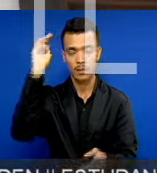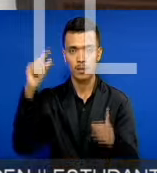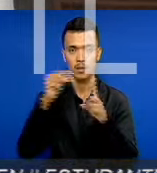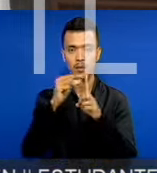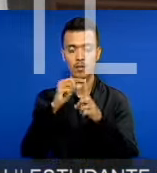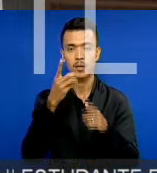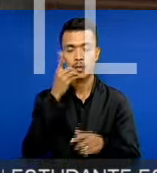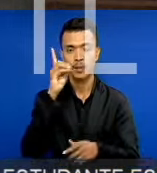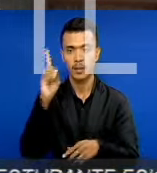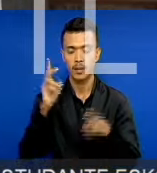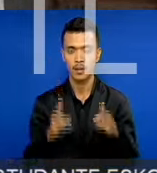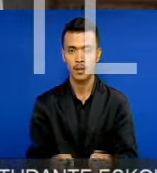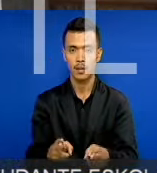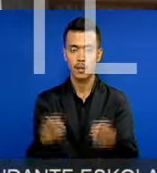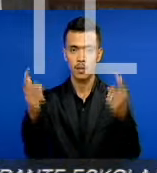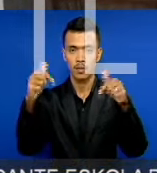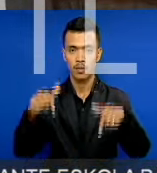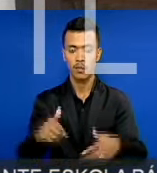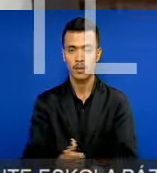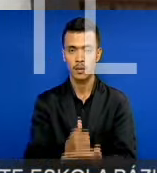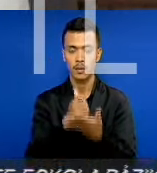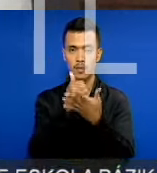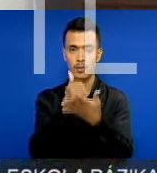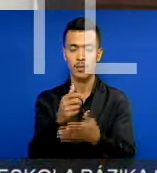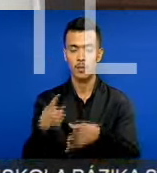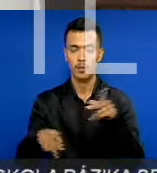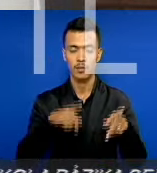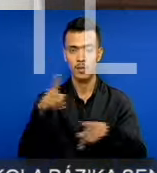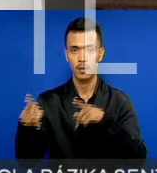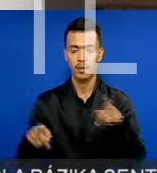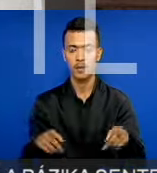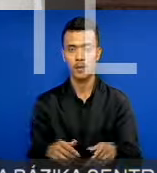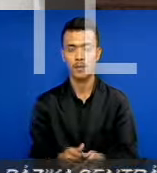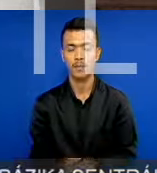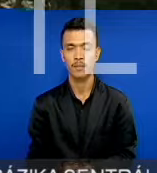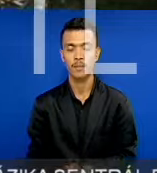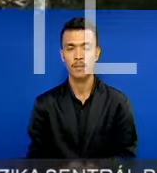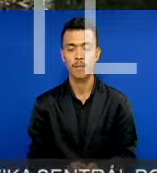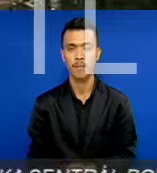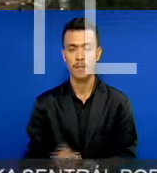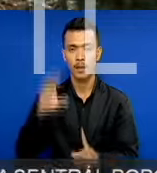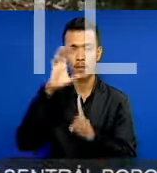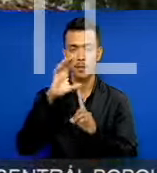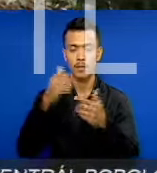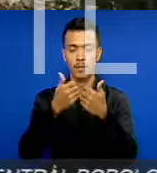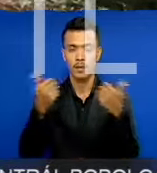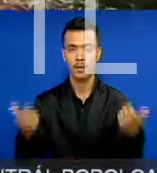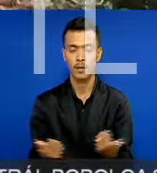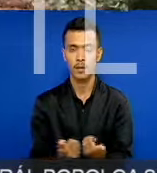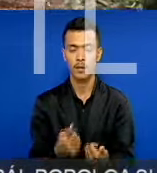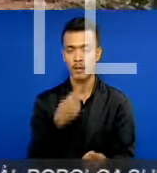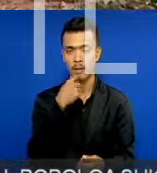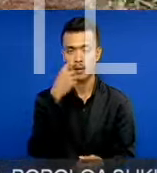bila lalai segala di antara lalai semai hukum dari ini ada kekeularan ini ini mata tobe ya bisi minister sefi aldaya kekeularan